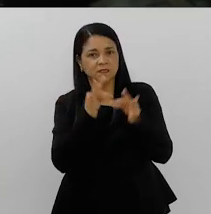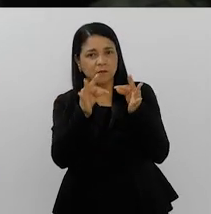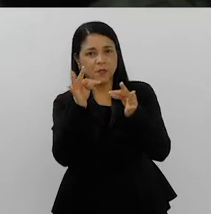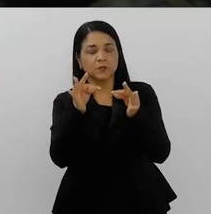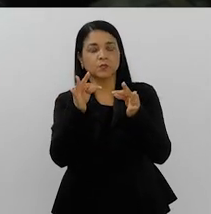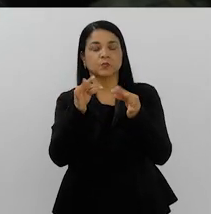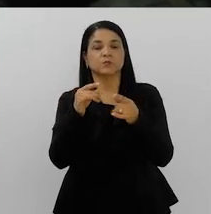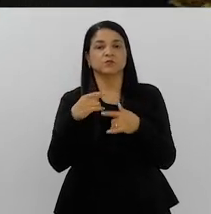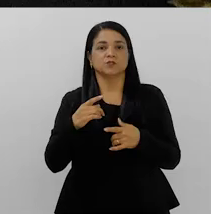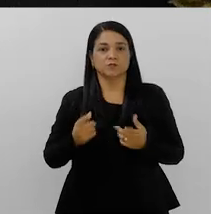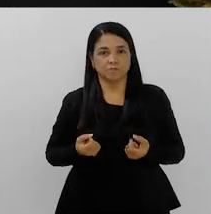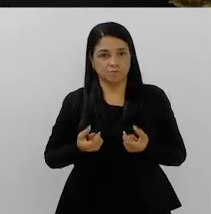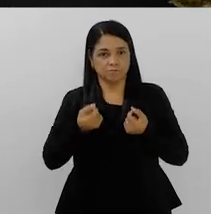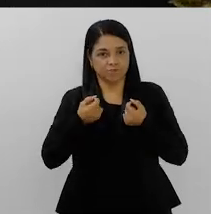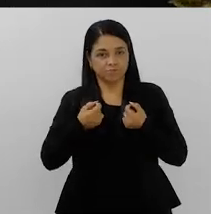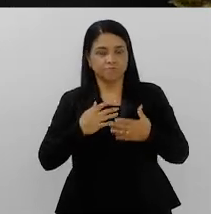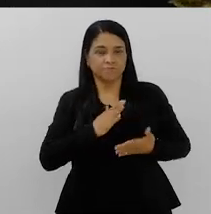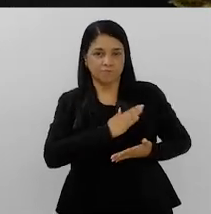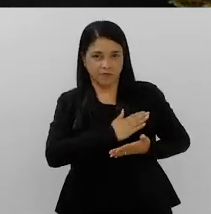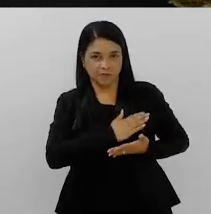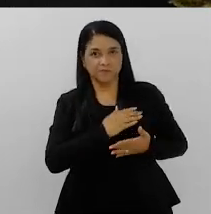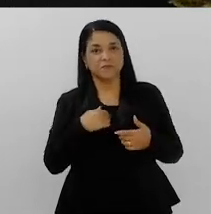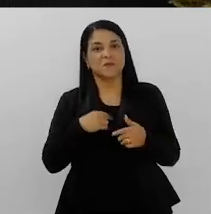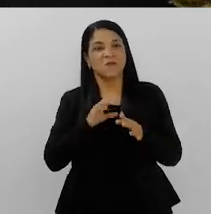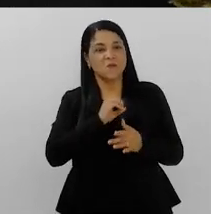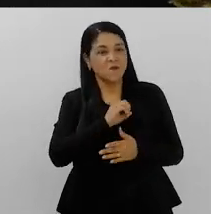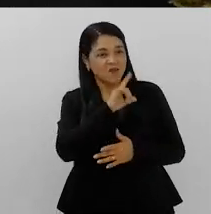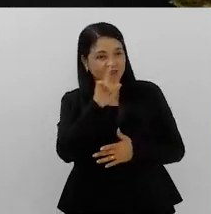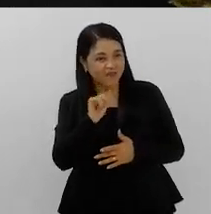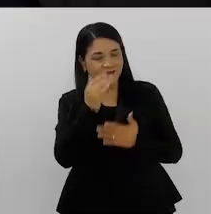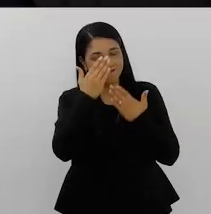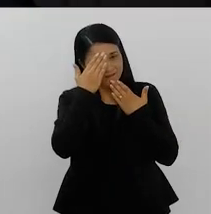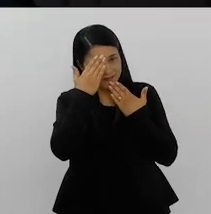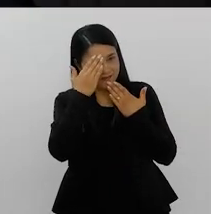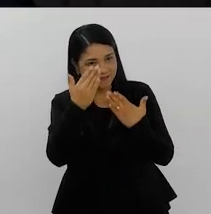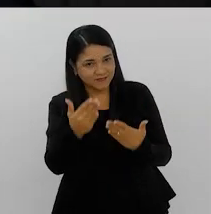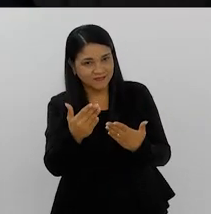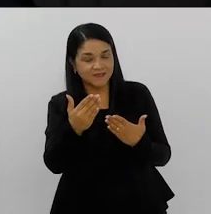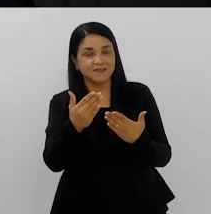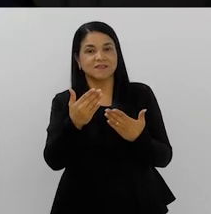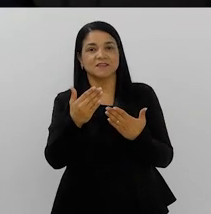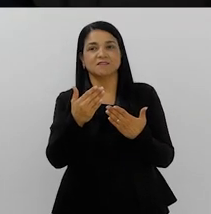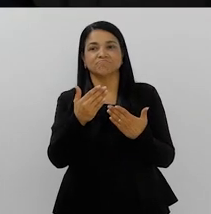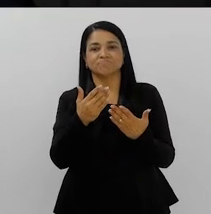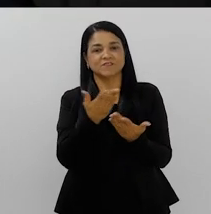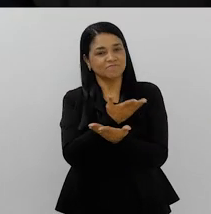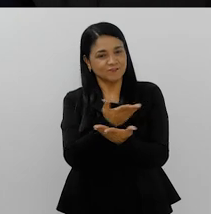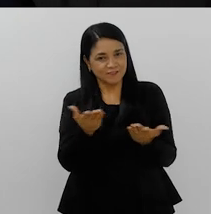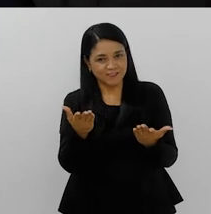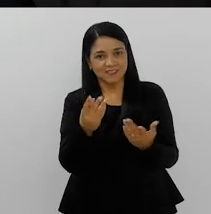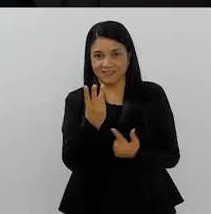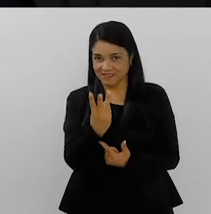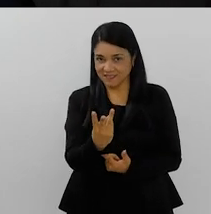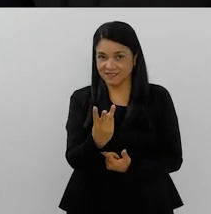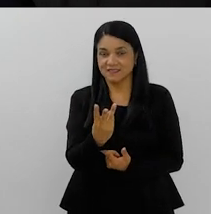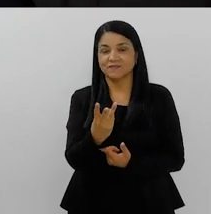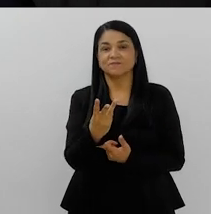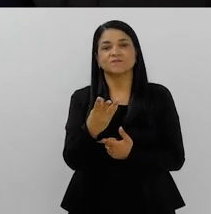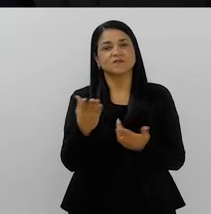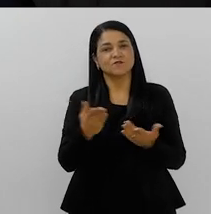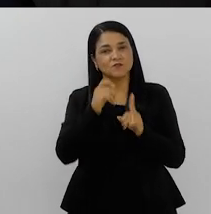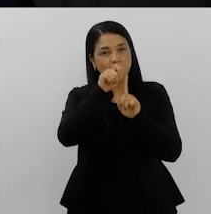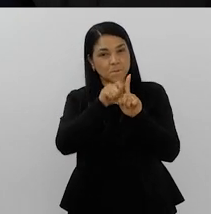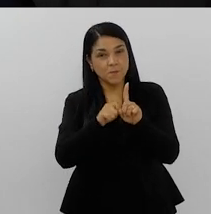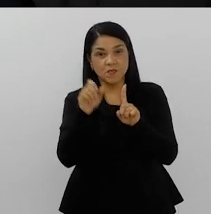de câncer de mama Olá primeiramente eu gostaria de agradecer a disponibilidade de todos vocês